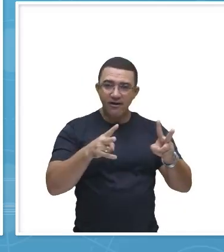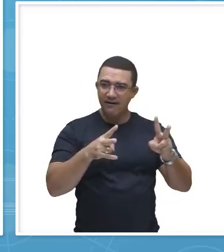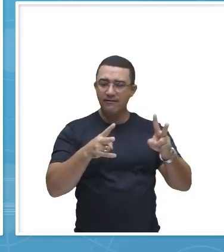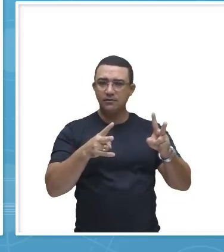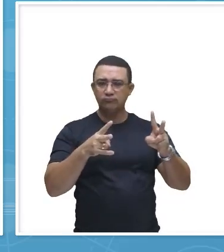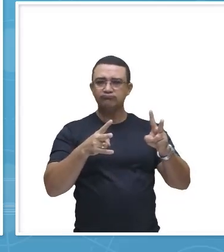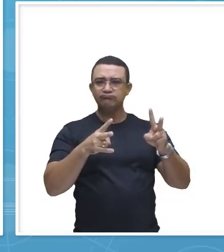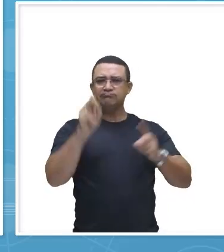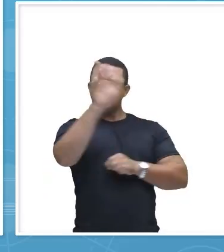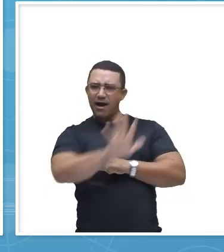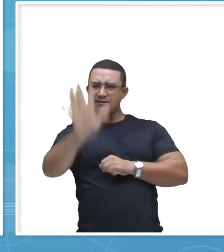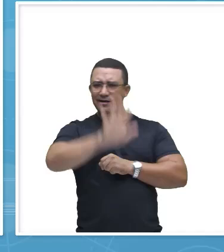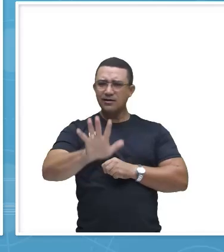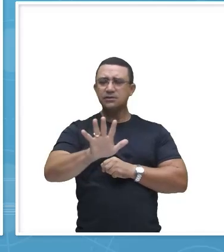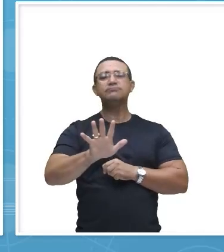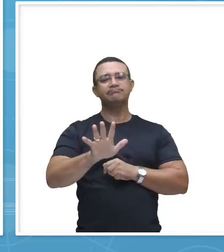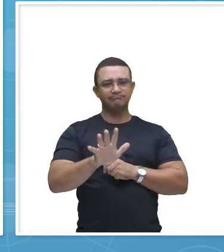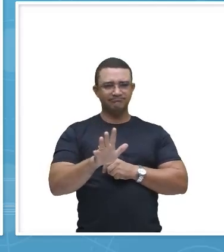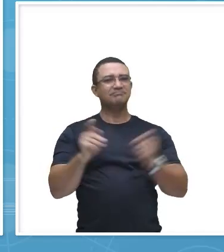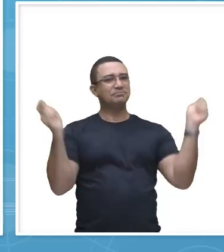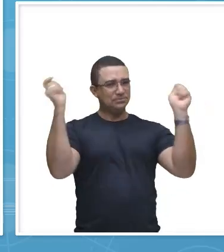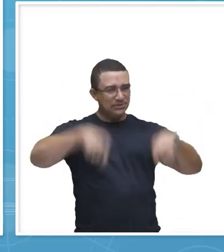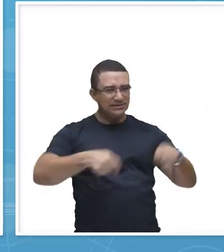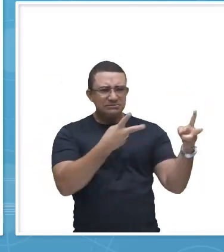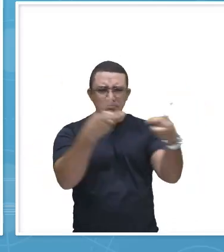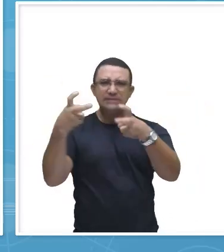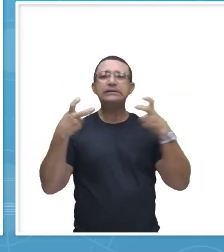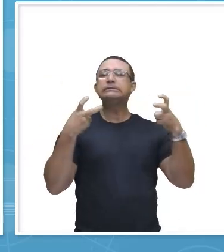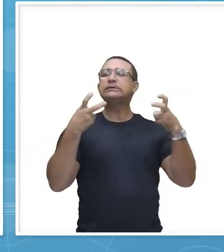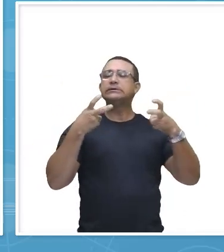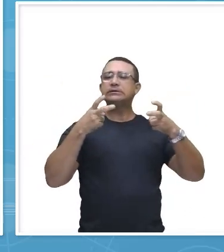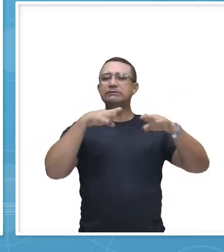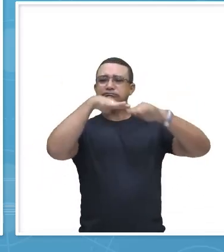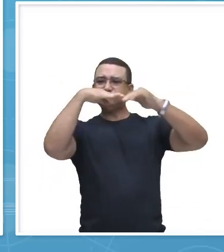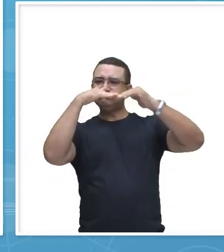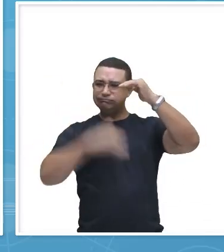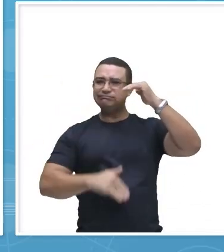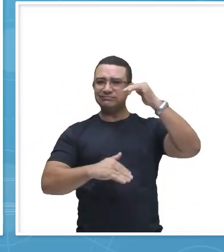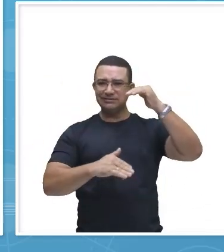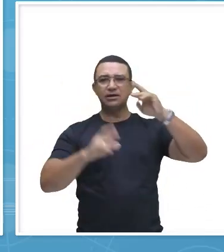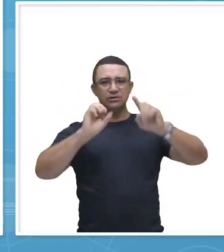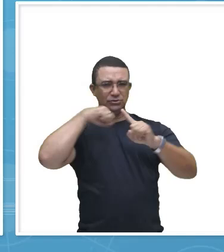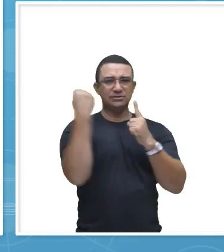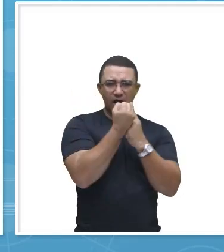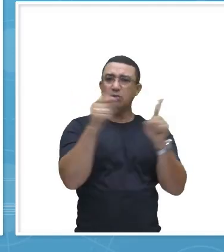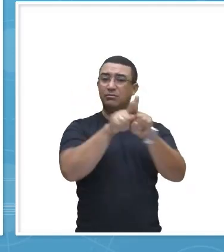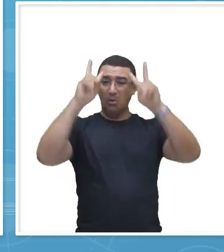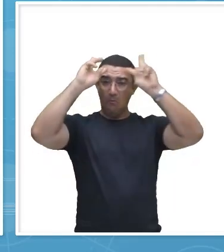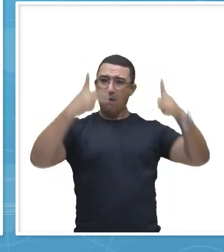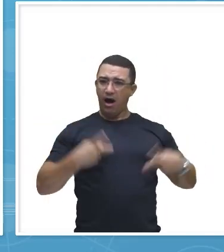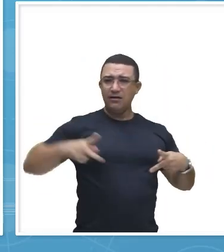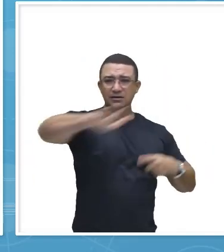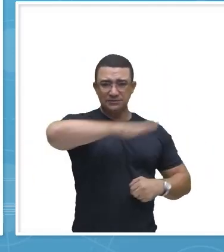nós podemos perceber as desigualdades sociais, humanas, que ela ocupa no espaço.